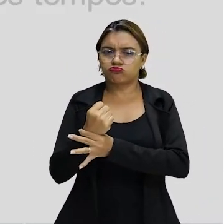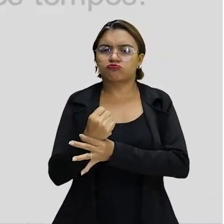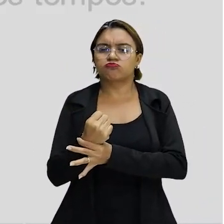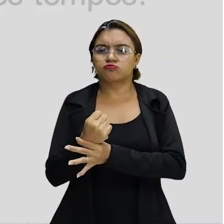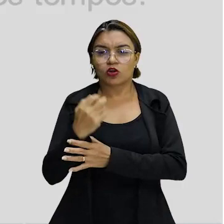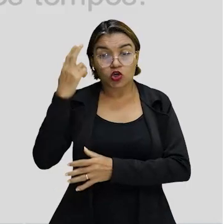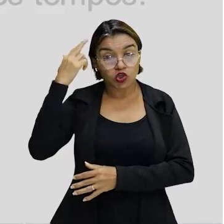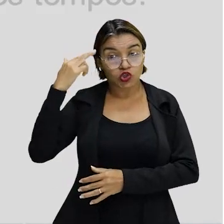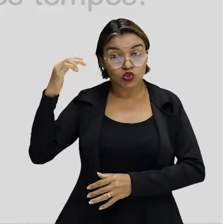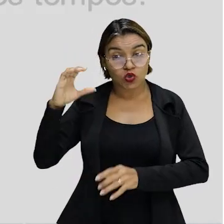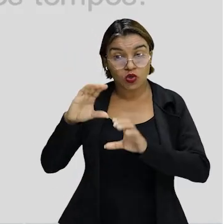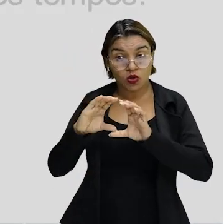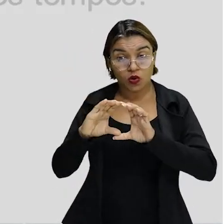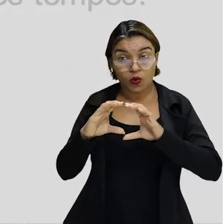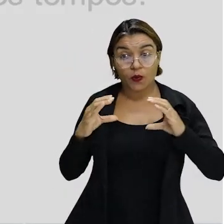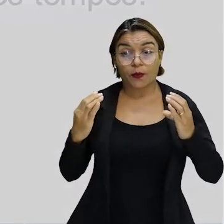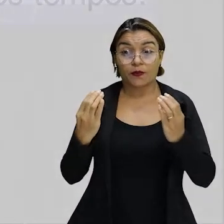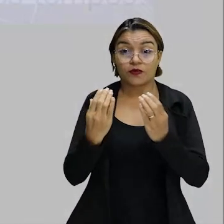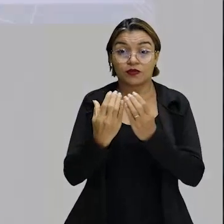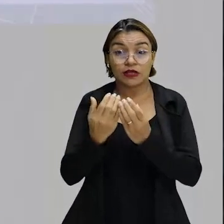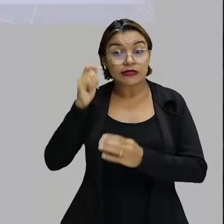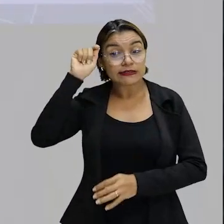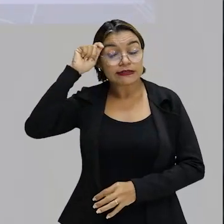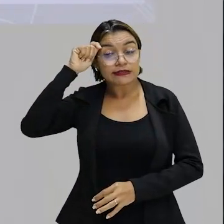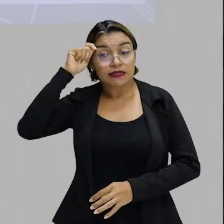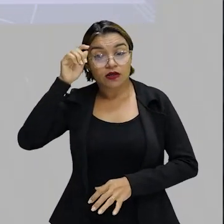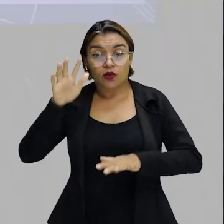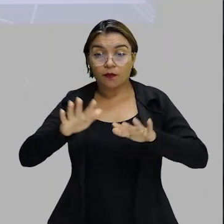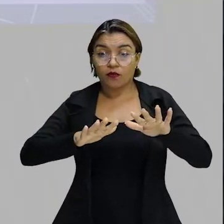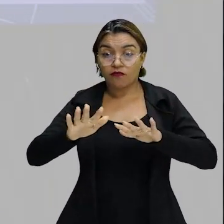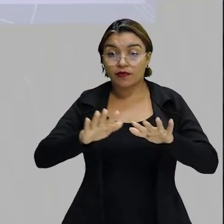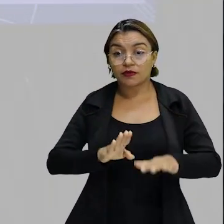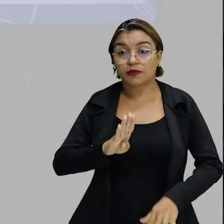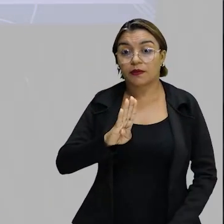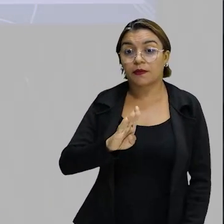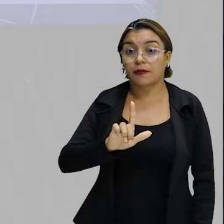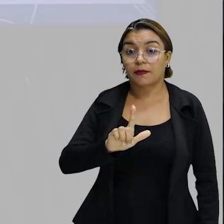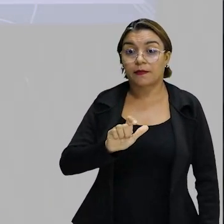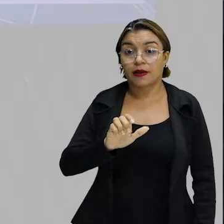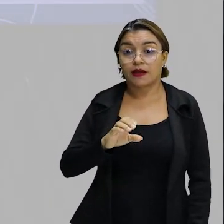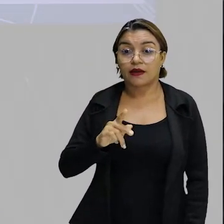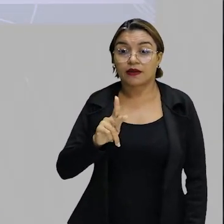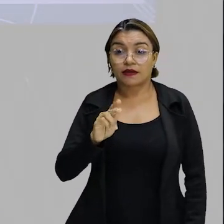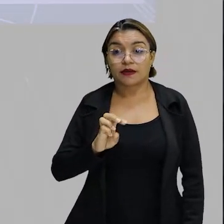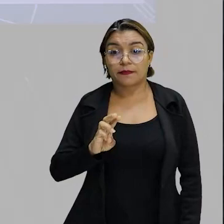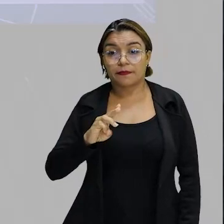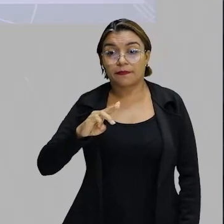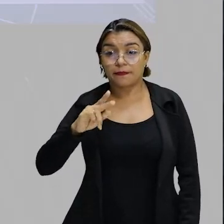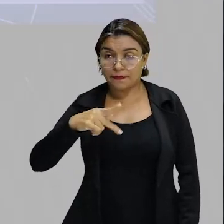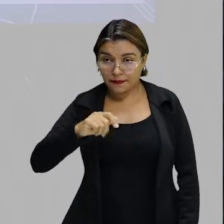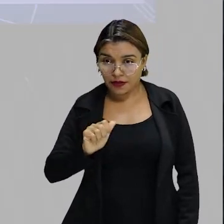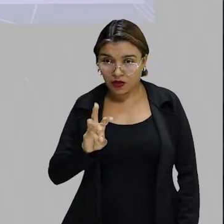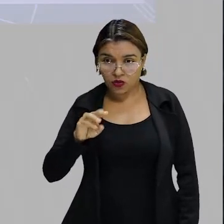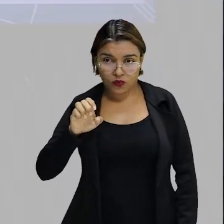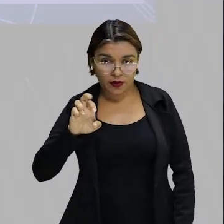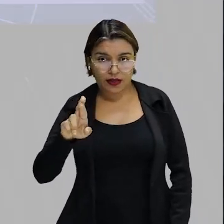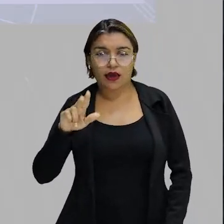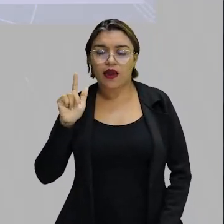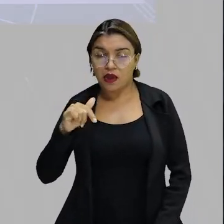subjugação histórica da comunidade negra, o movimento Black Power é um dos mais cruciais de todos os tempos, tá?